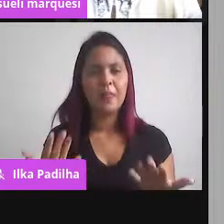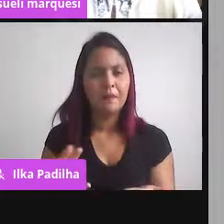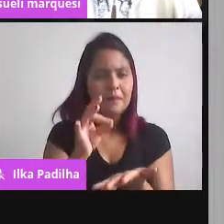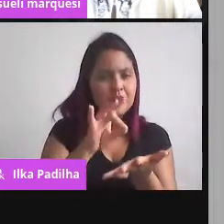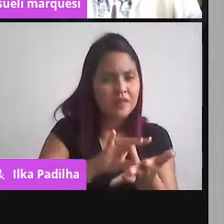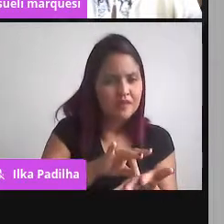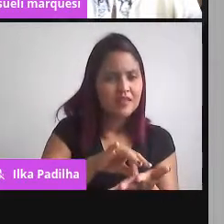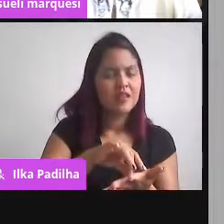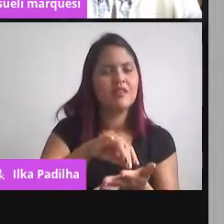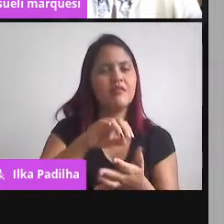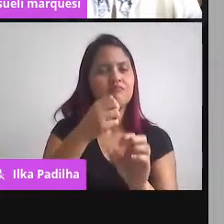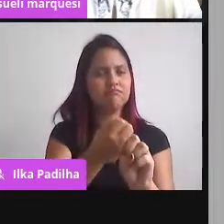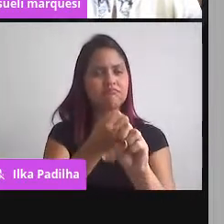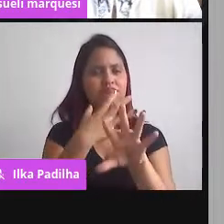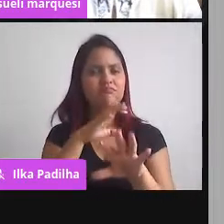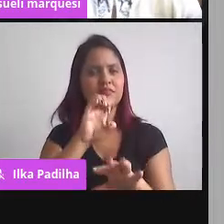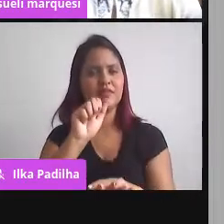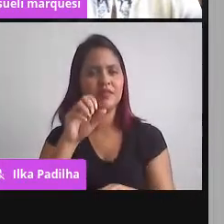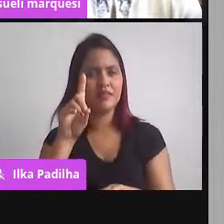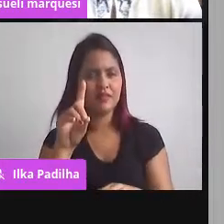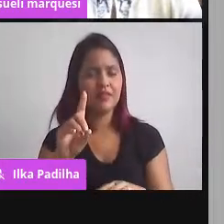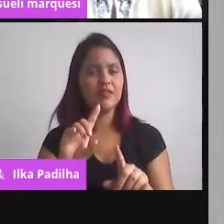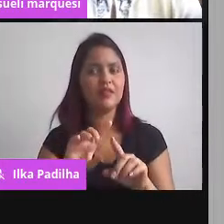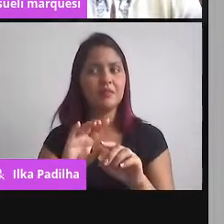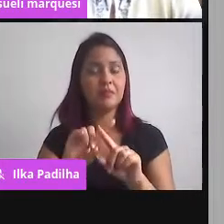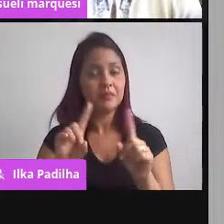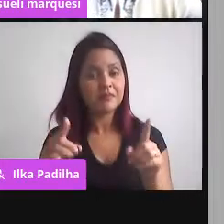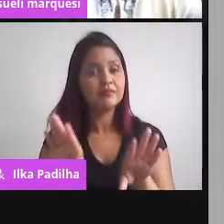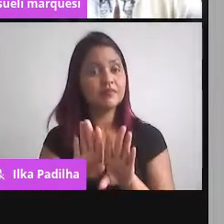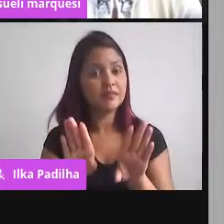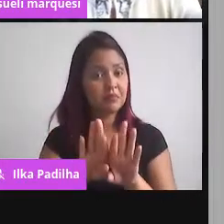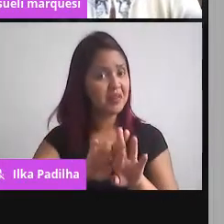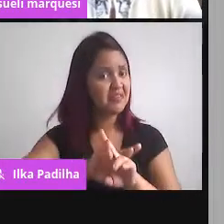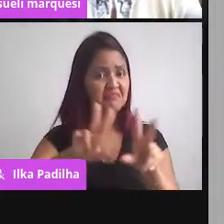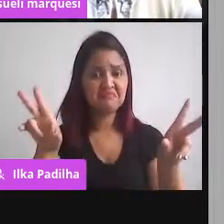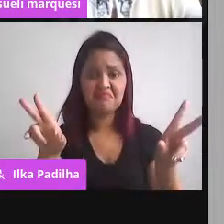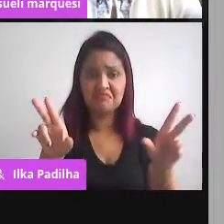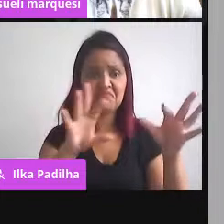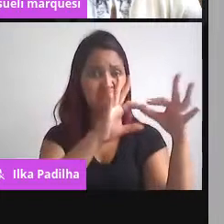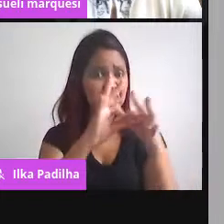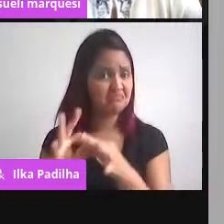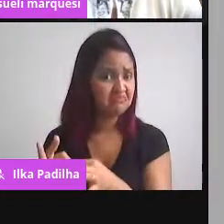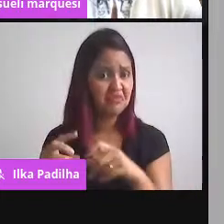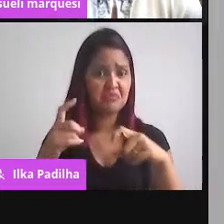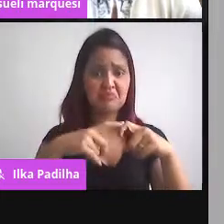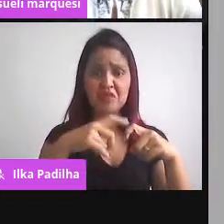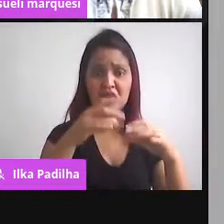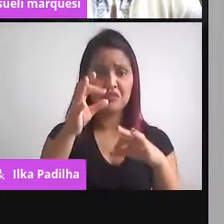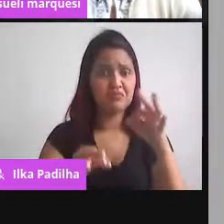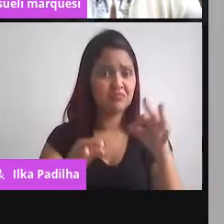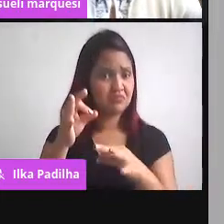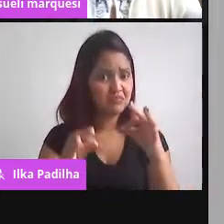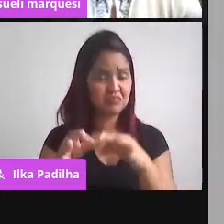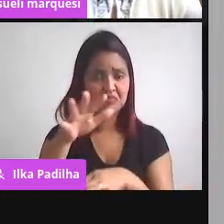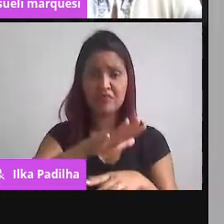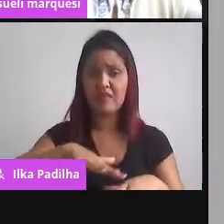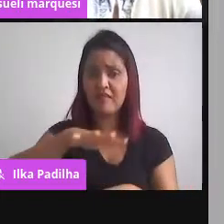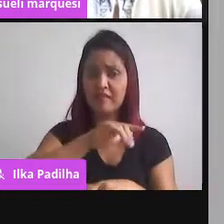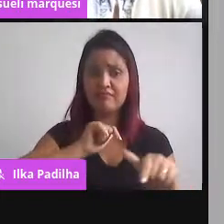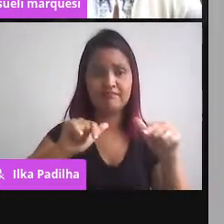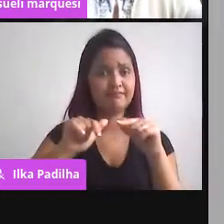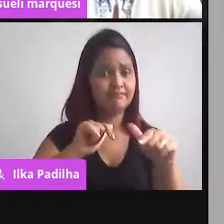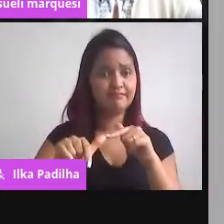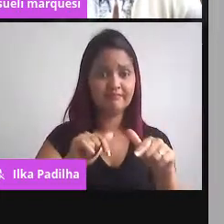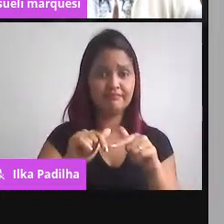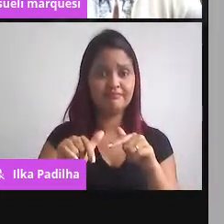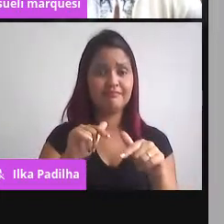nós temos aplicações ao mundo do trabalho, em diferentes contextos, médicos, jurídicos, né? E de aplicação às